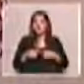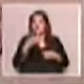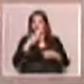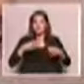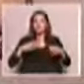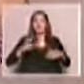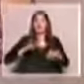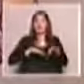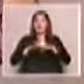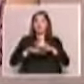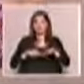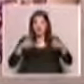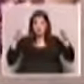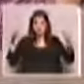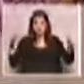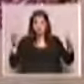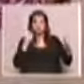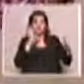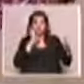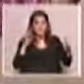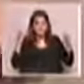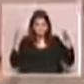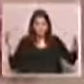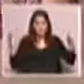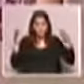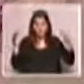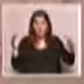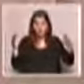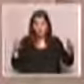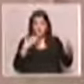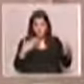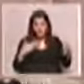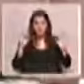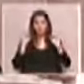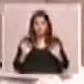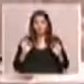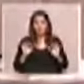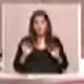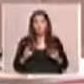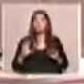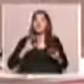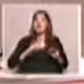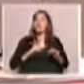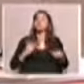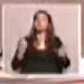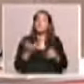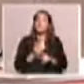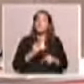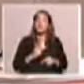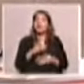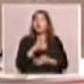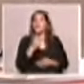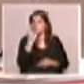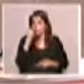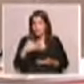Dos italianos. Nem cabe no ecrã. Eu já vi queijos assim, deste também, não é? O queijo de um quilo comparado com os queijos suíços e